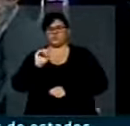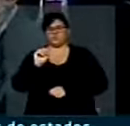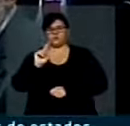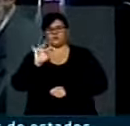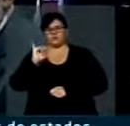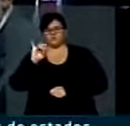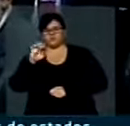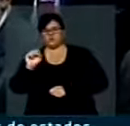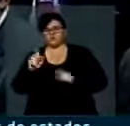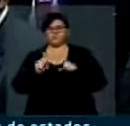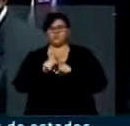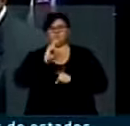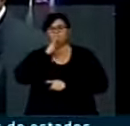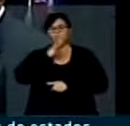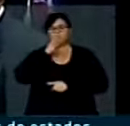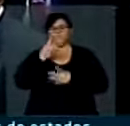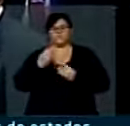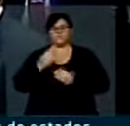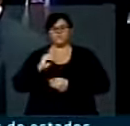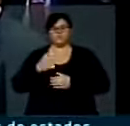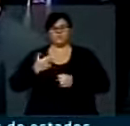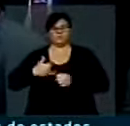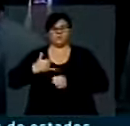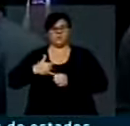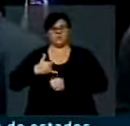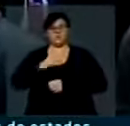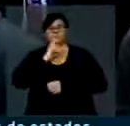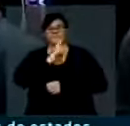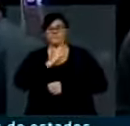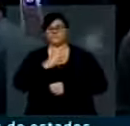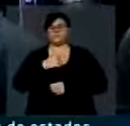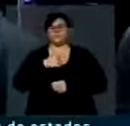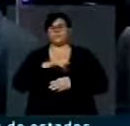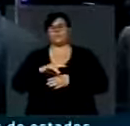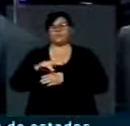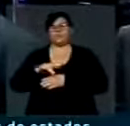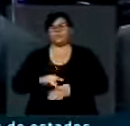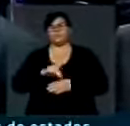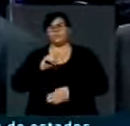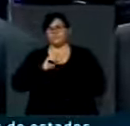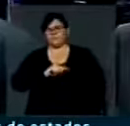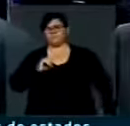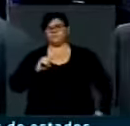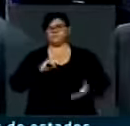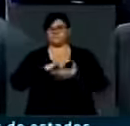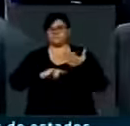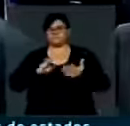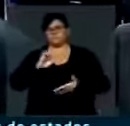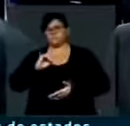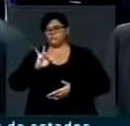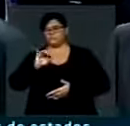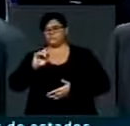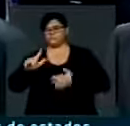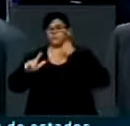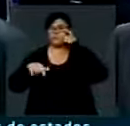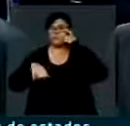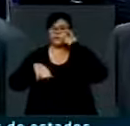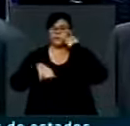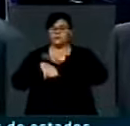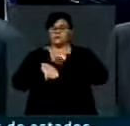bilhões de excedente em óleo. Respondo ao líder do governo: com esse edital maluco, que depende de produção média